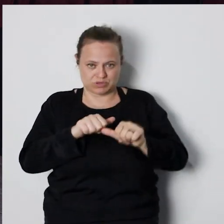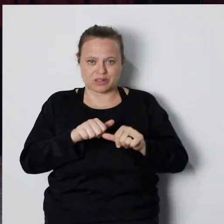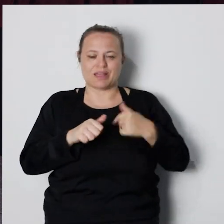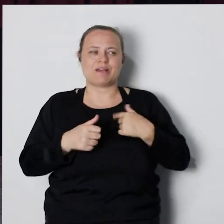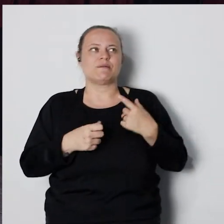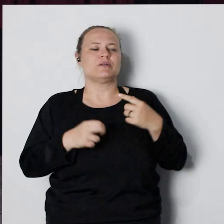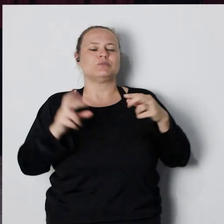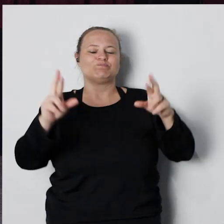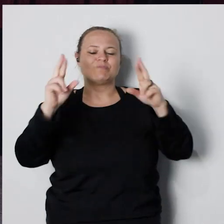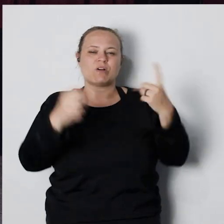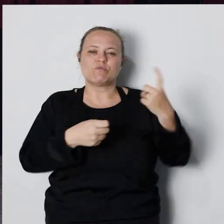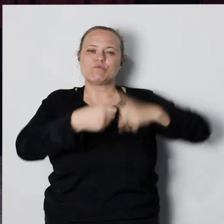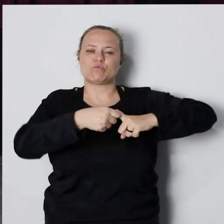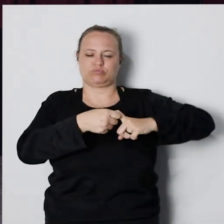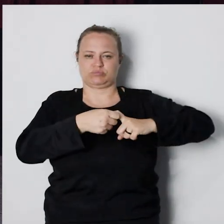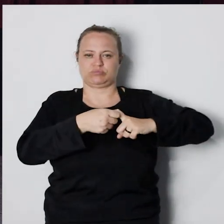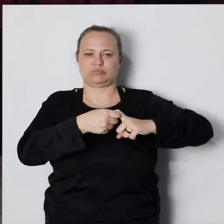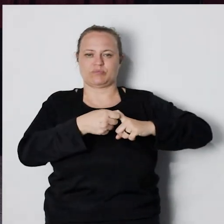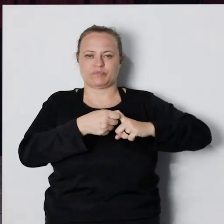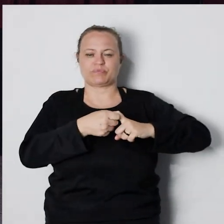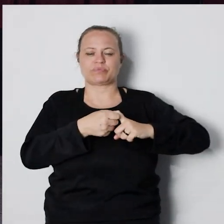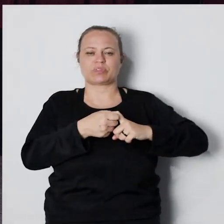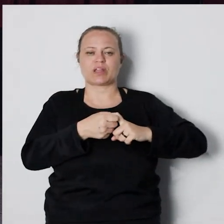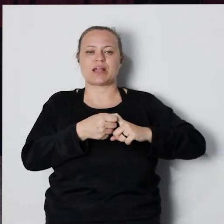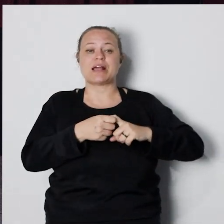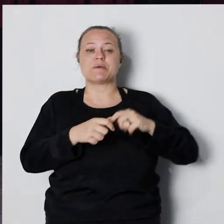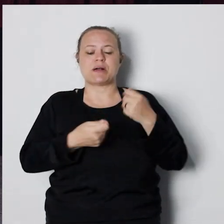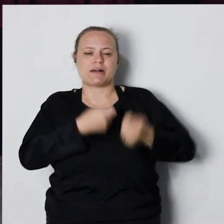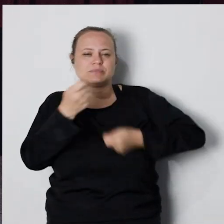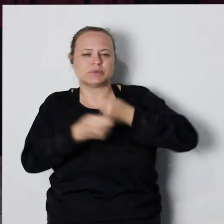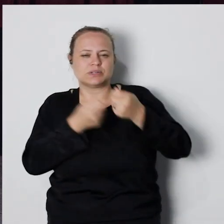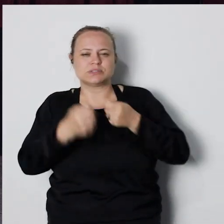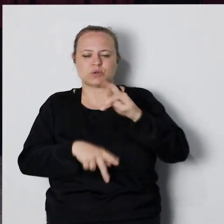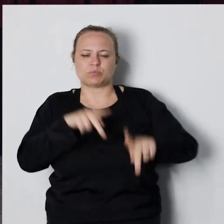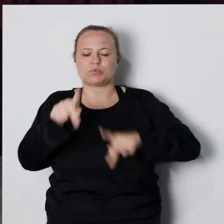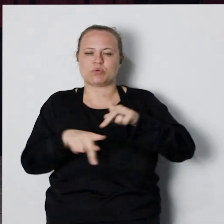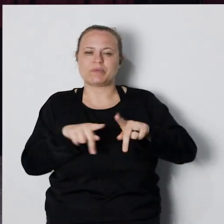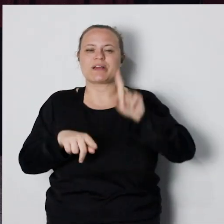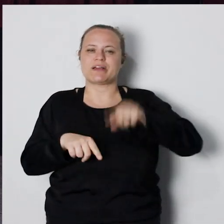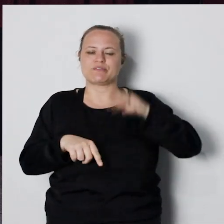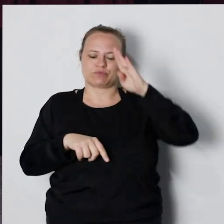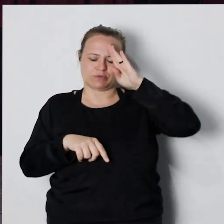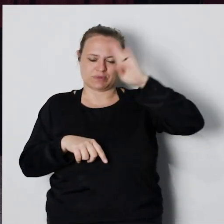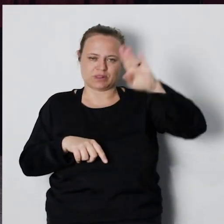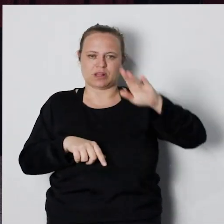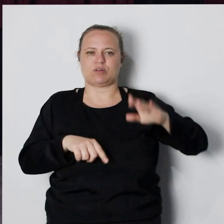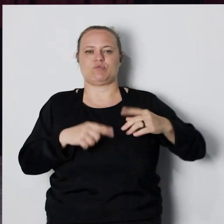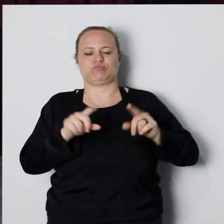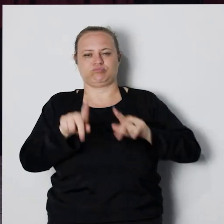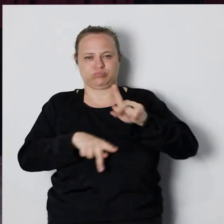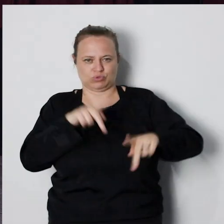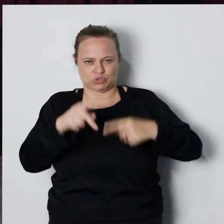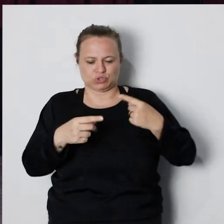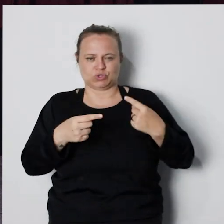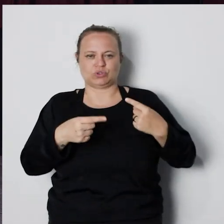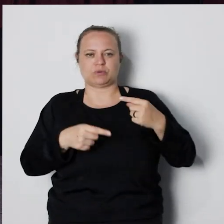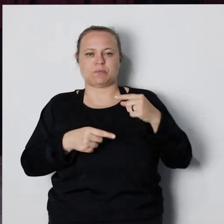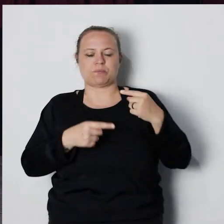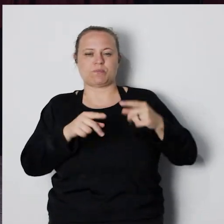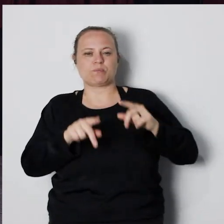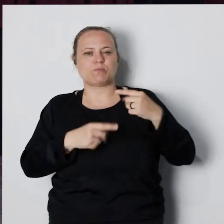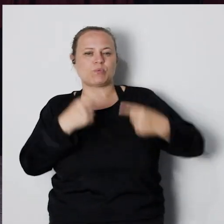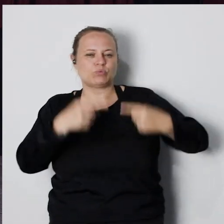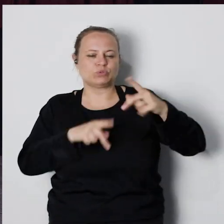cultura, minimamente, em termos do governo federal, tá? Agora, eu acho que é uma primeira conquista essa mudança e a probabilidade de